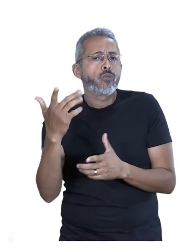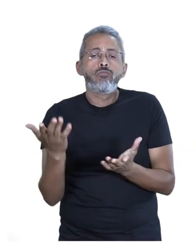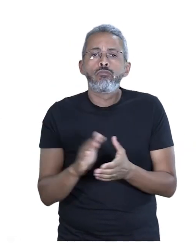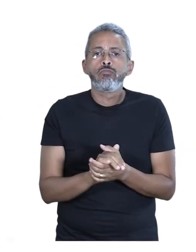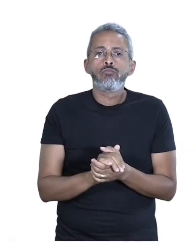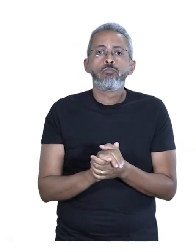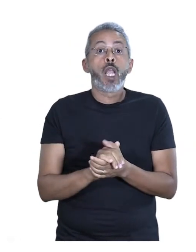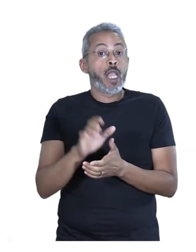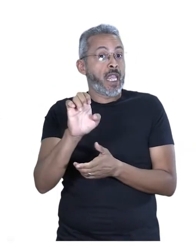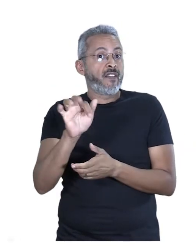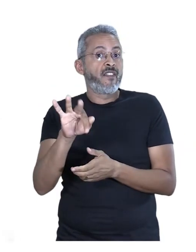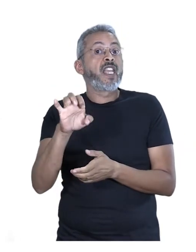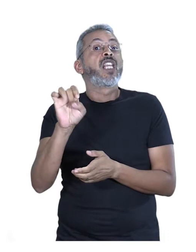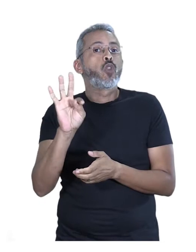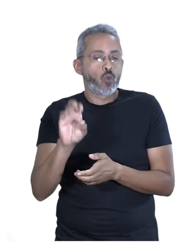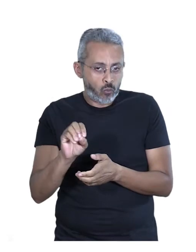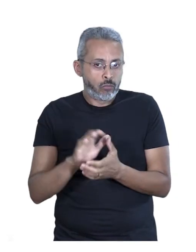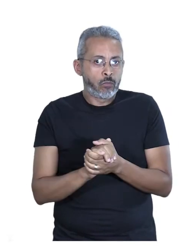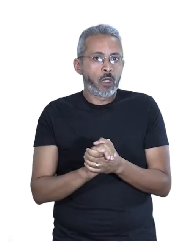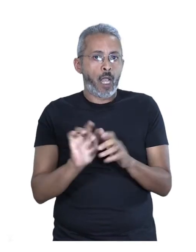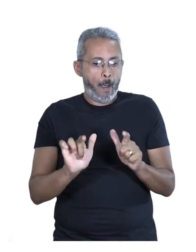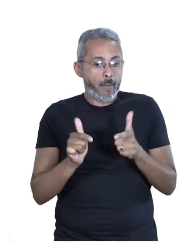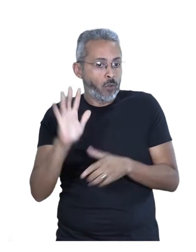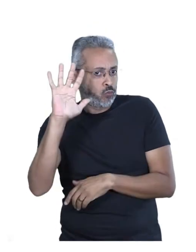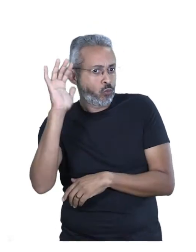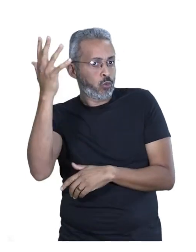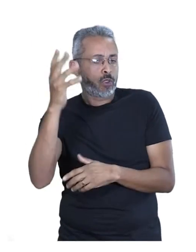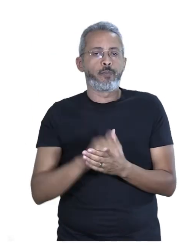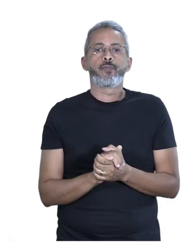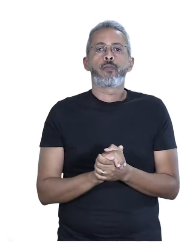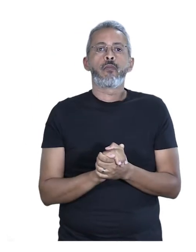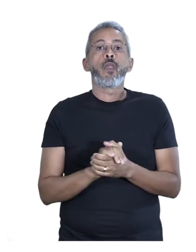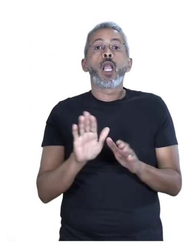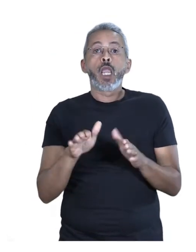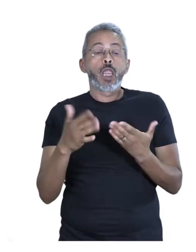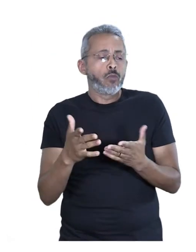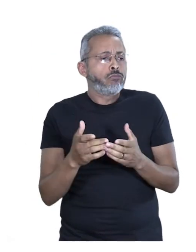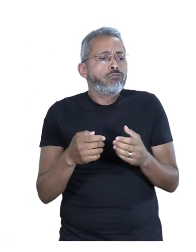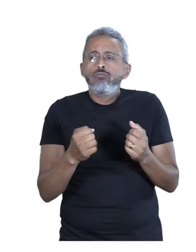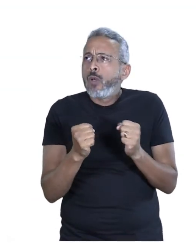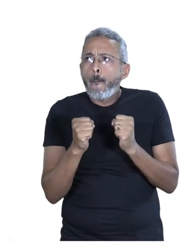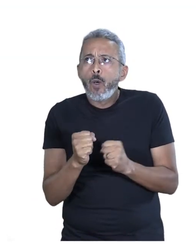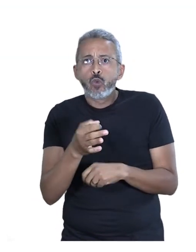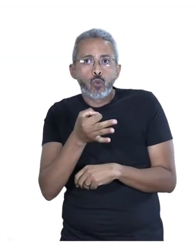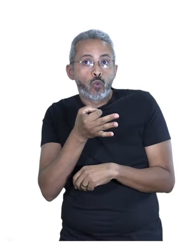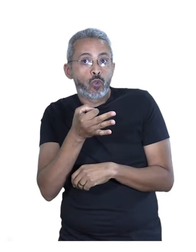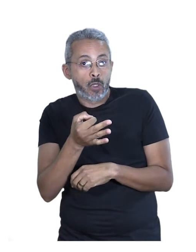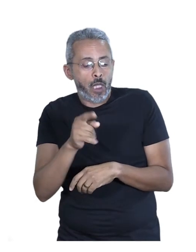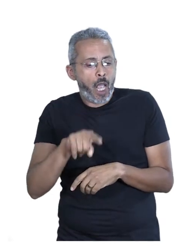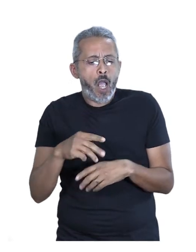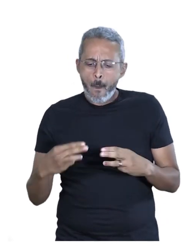e efeitos, o que gerará a aplicação da solução. Portanto, poderia sugerir que o